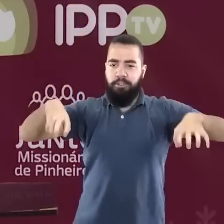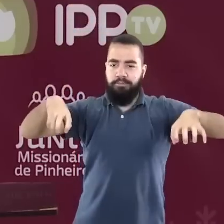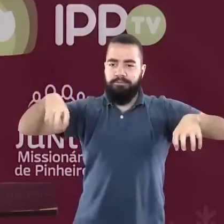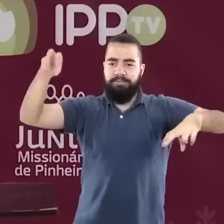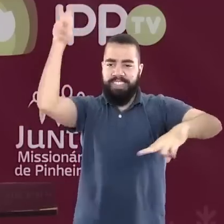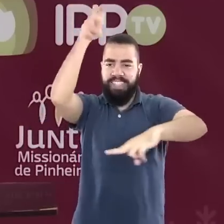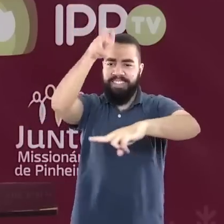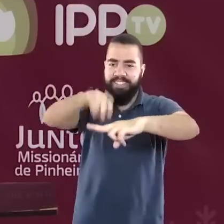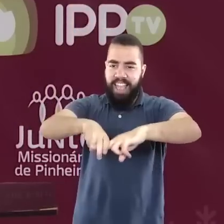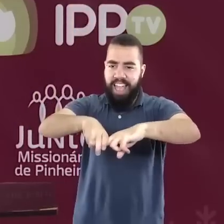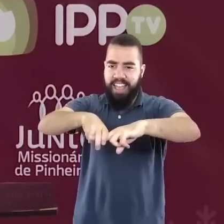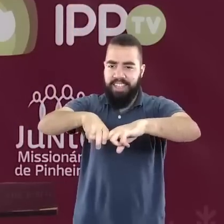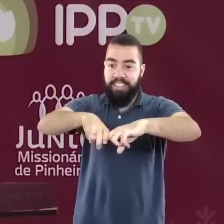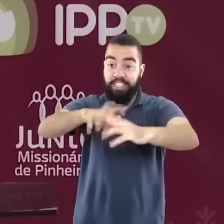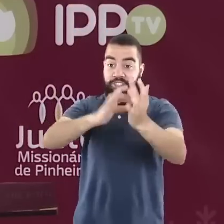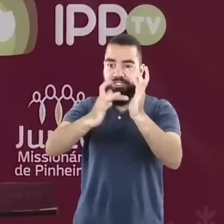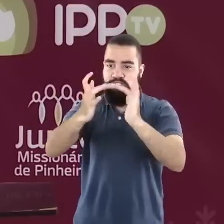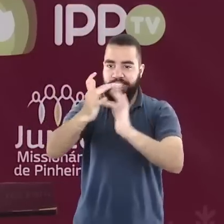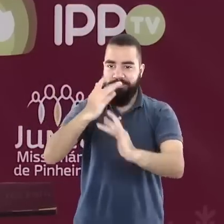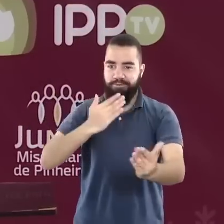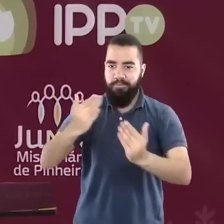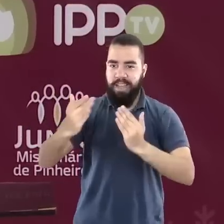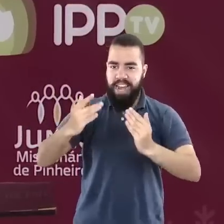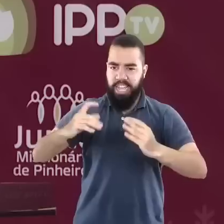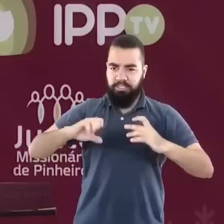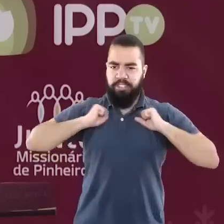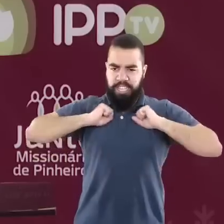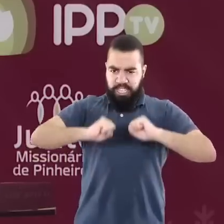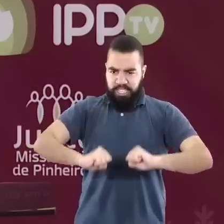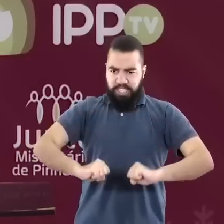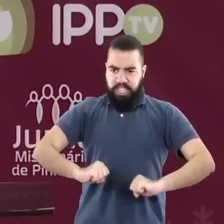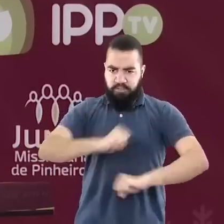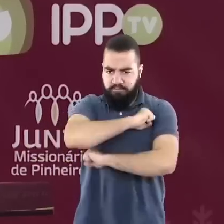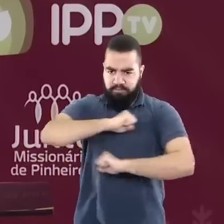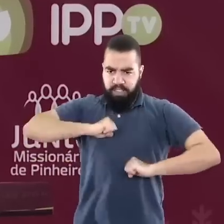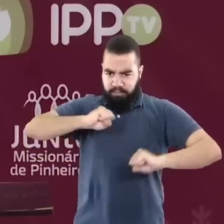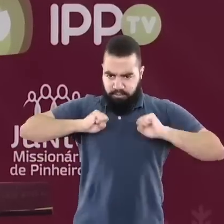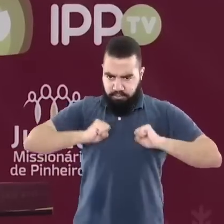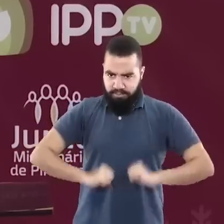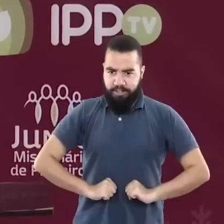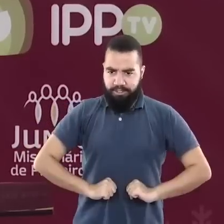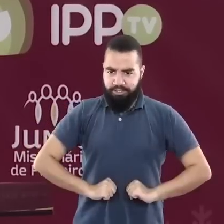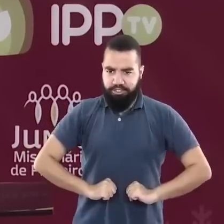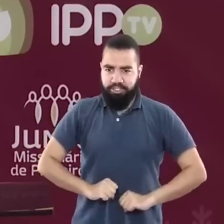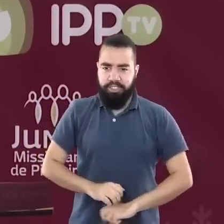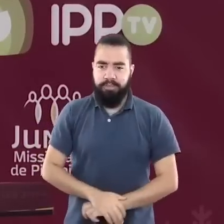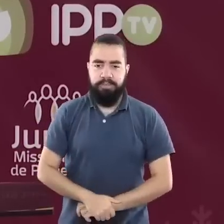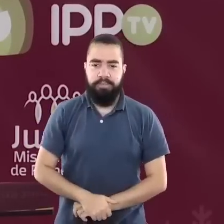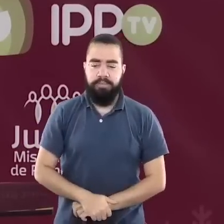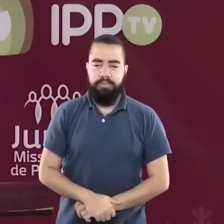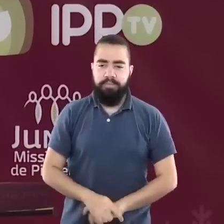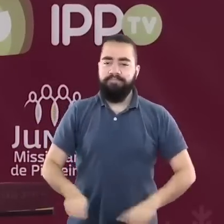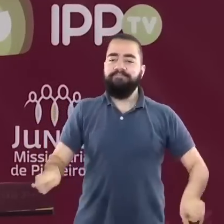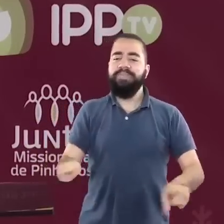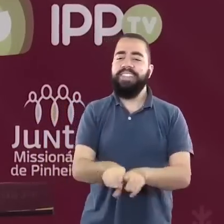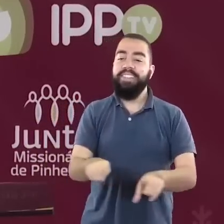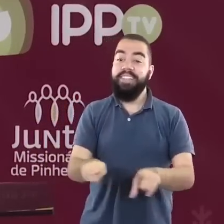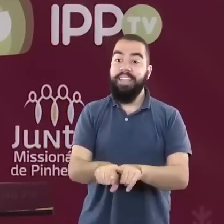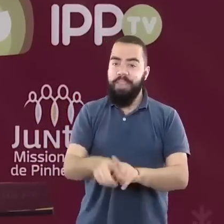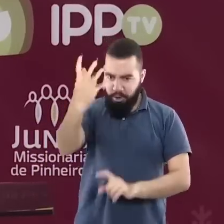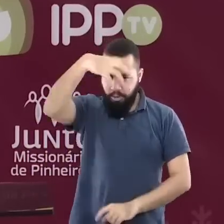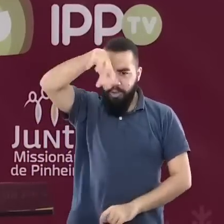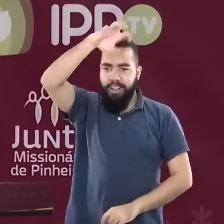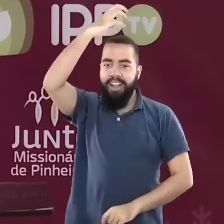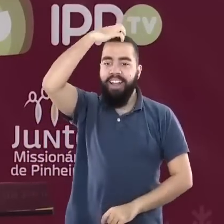seu ministério sacerdotal como grande Sumo Sacerdote e o Novo Testamento nos apresenta como